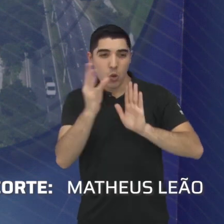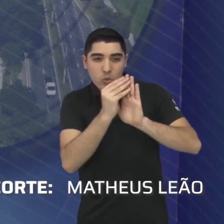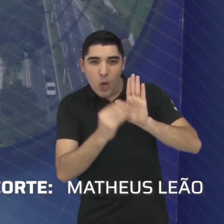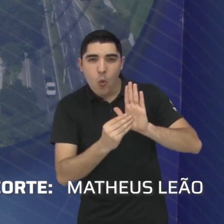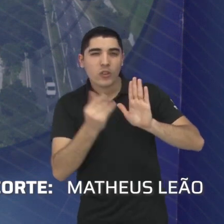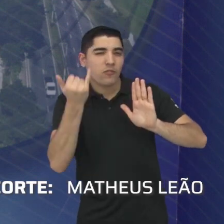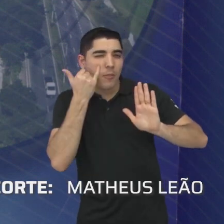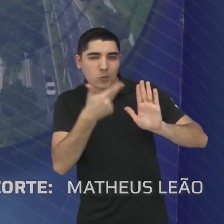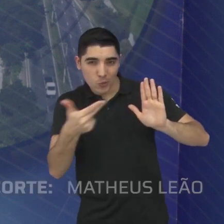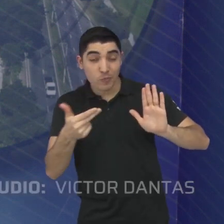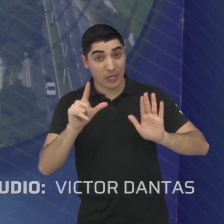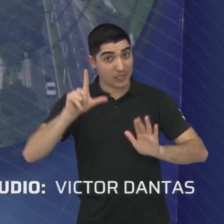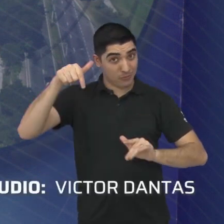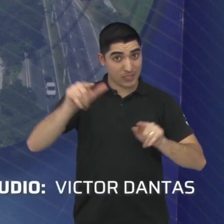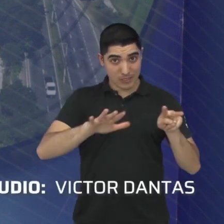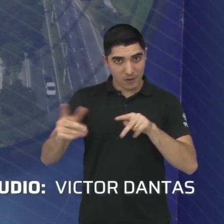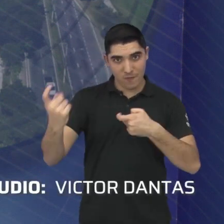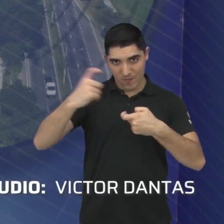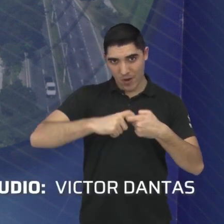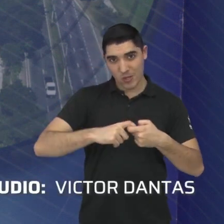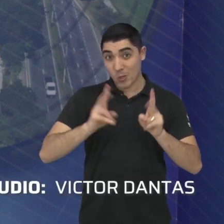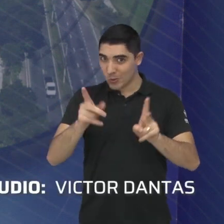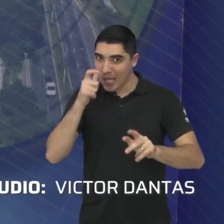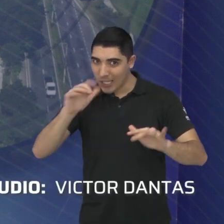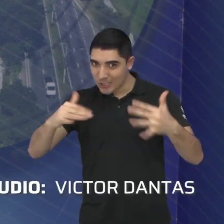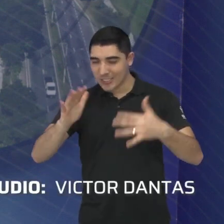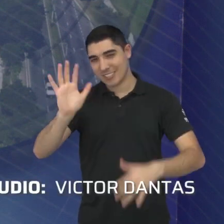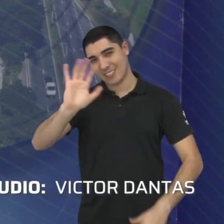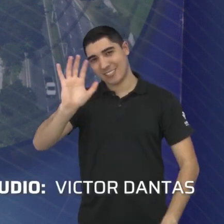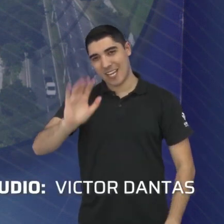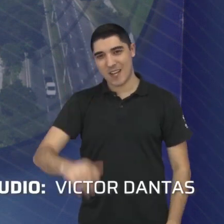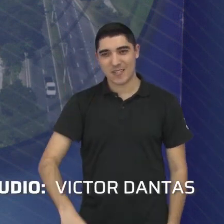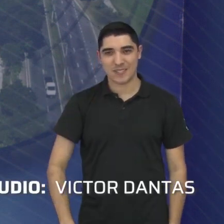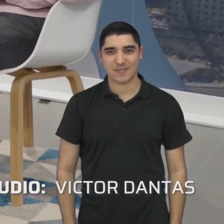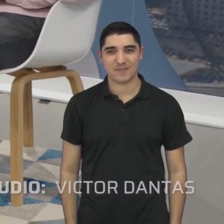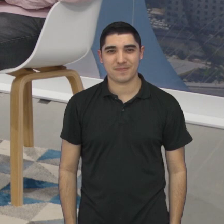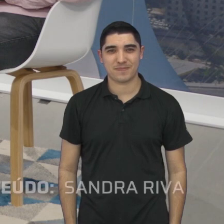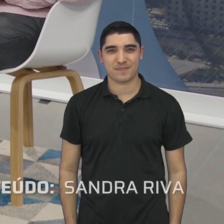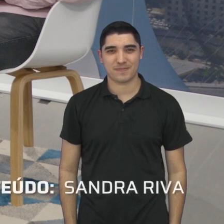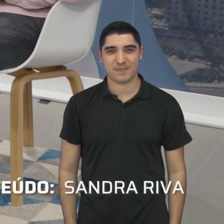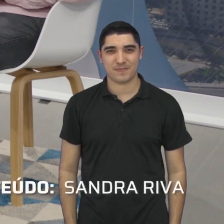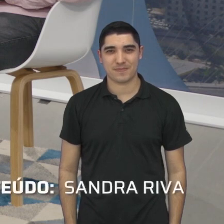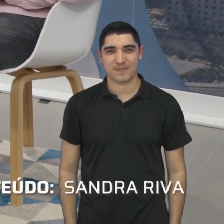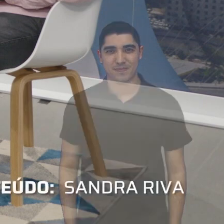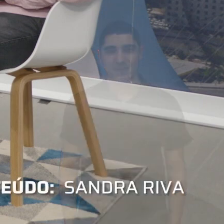para você. Mais semana que vem a gente está de volta. Fiquem com a gente. Até mais!